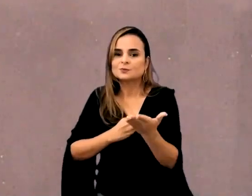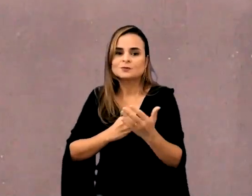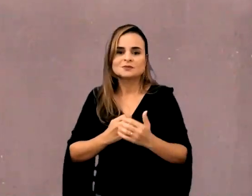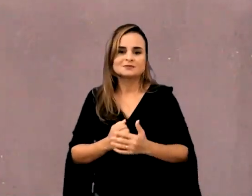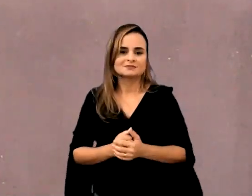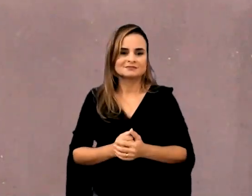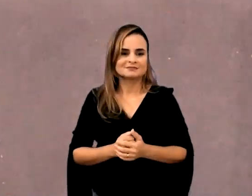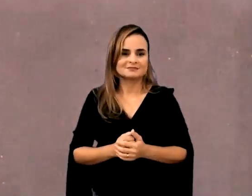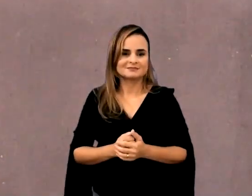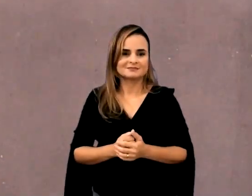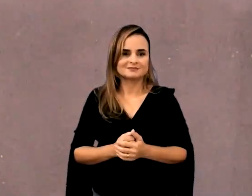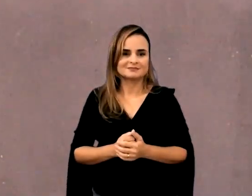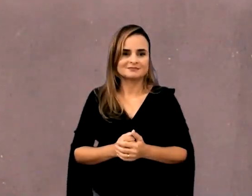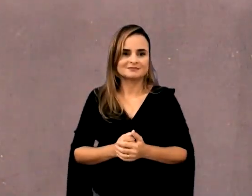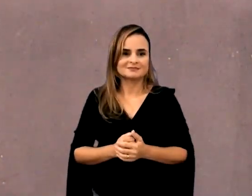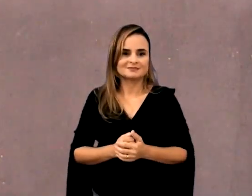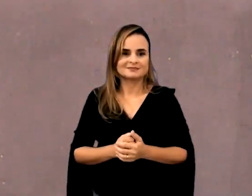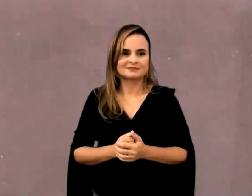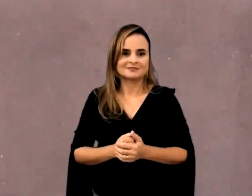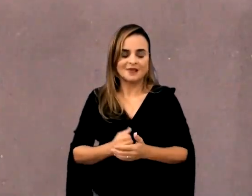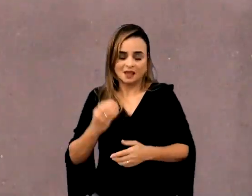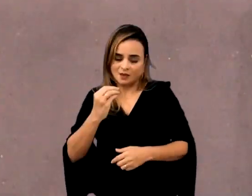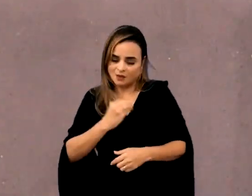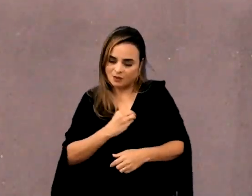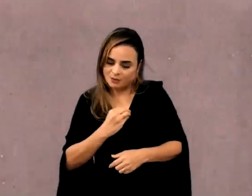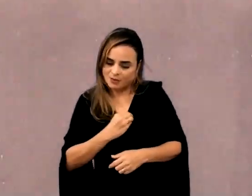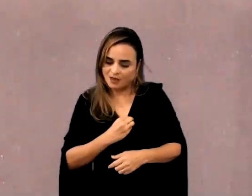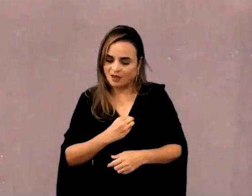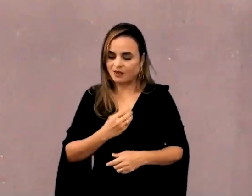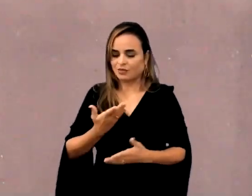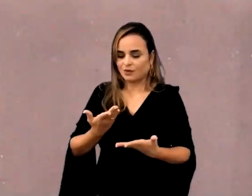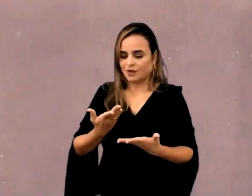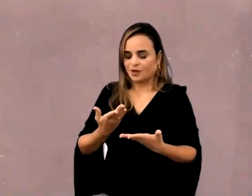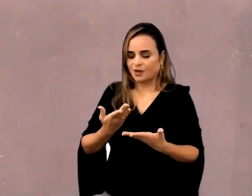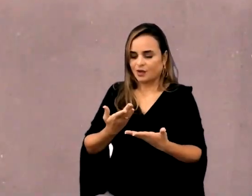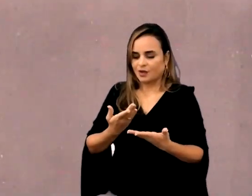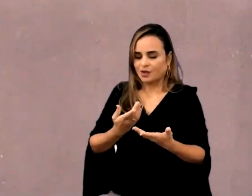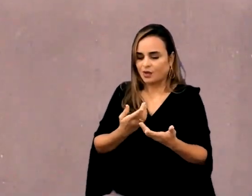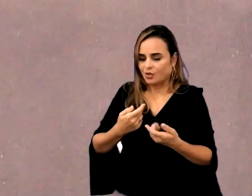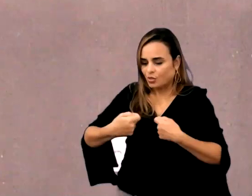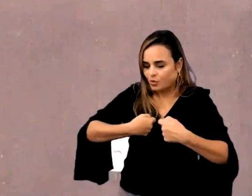coração, que está realmente deixando ser dominado.